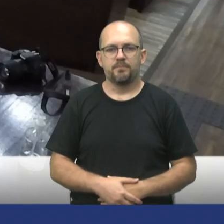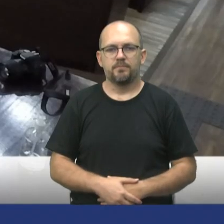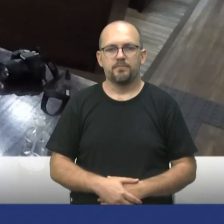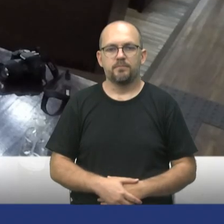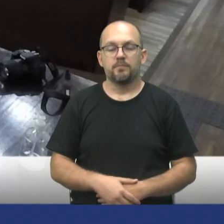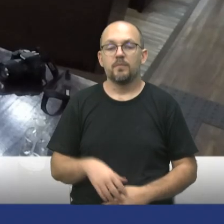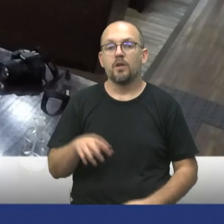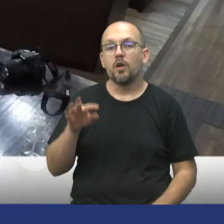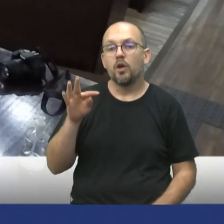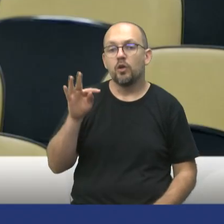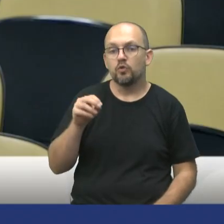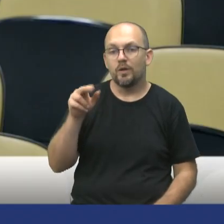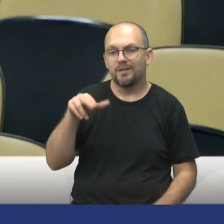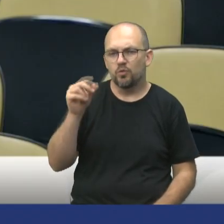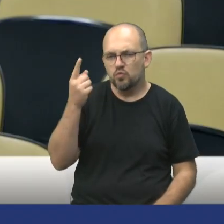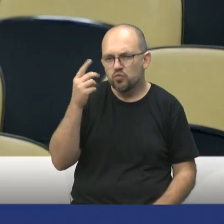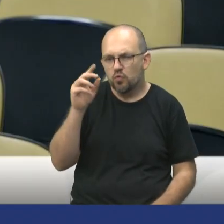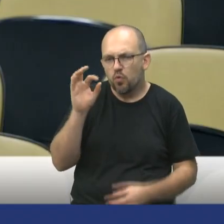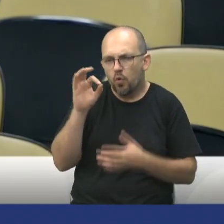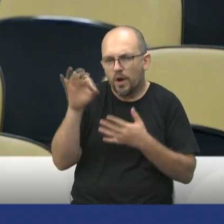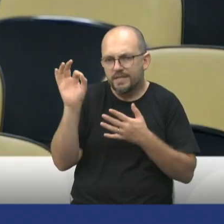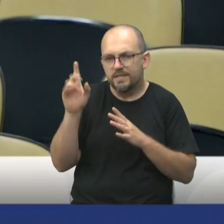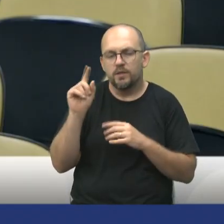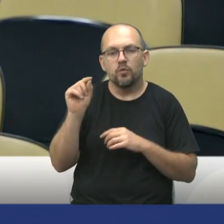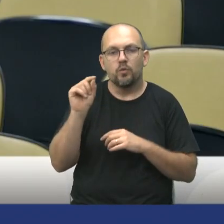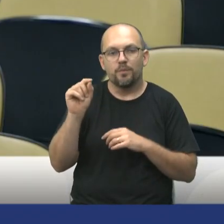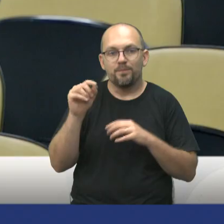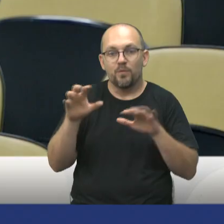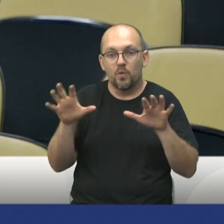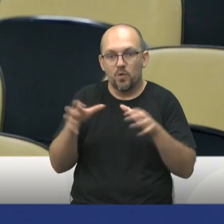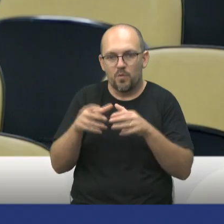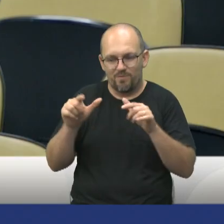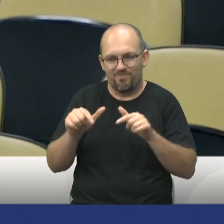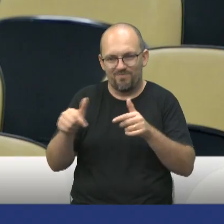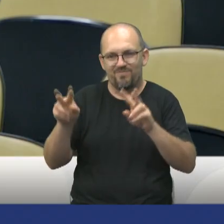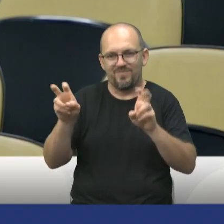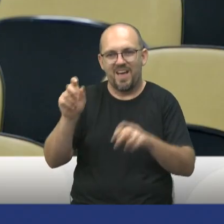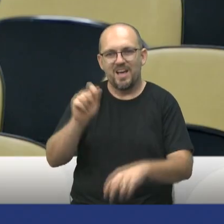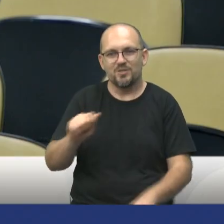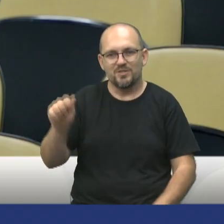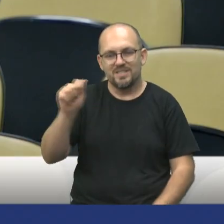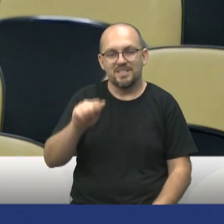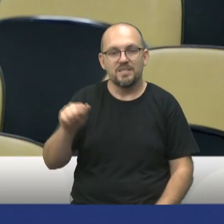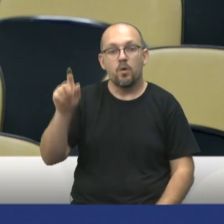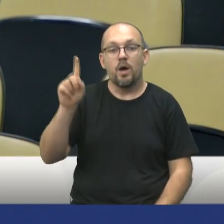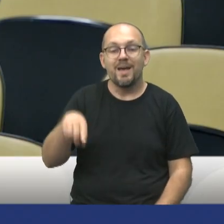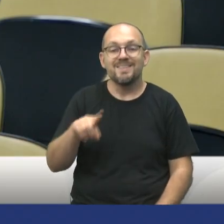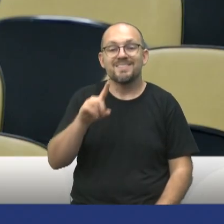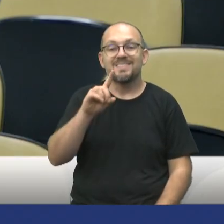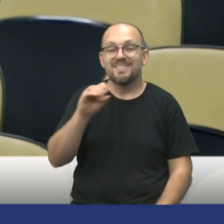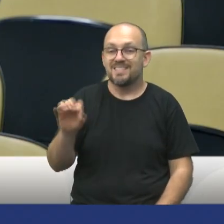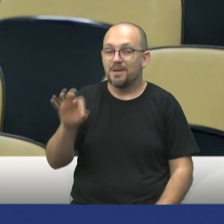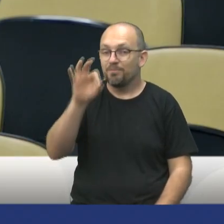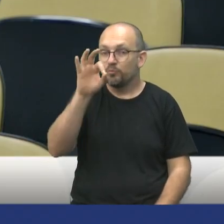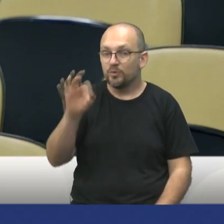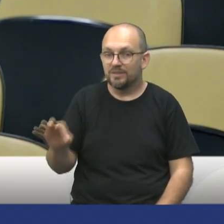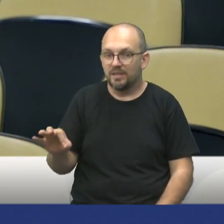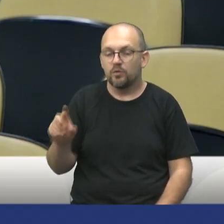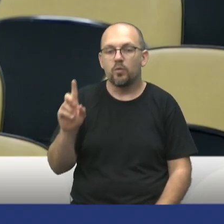uma correção, tá? Da frente parlamentar, em relação às associações, é 100%, ou seja,